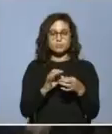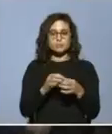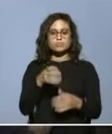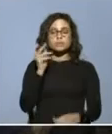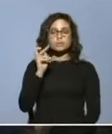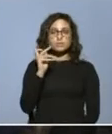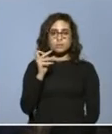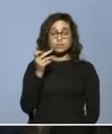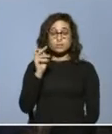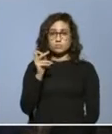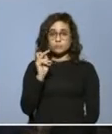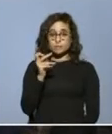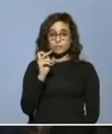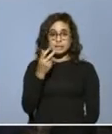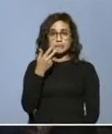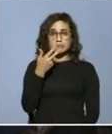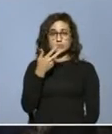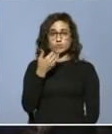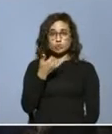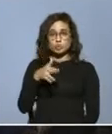20 séculos depois da partida de